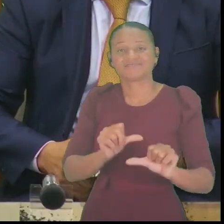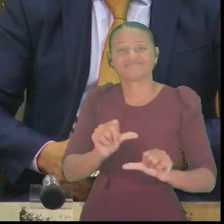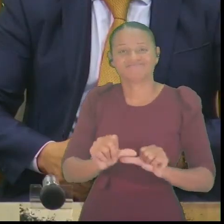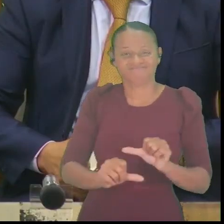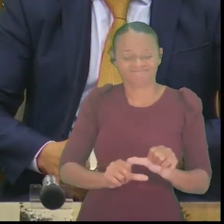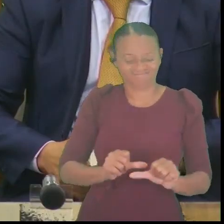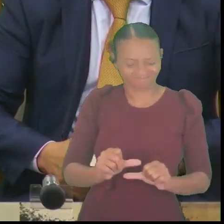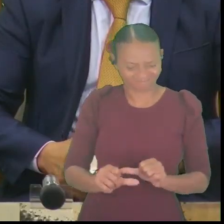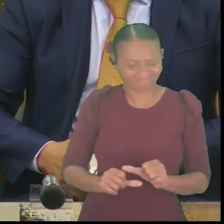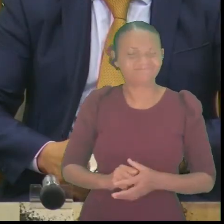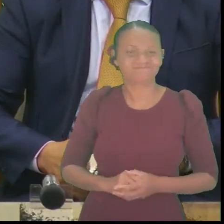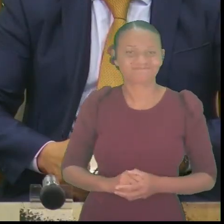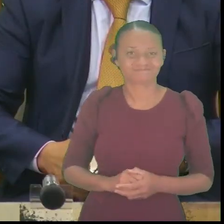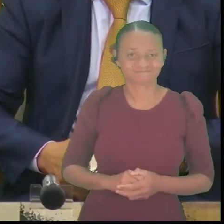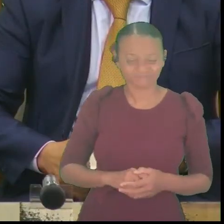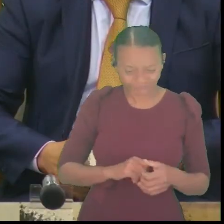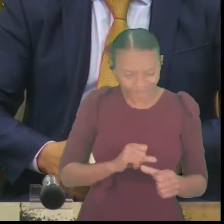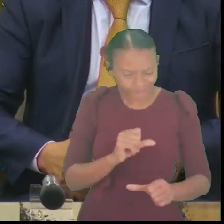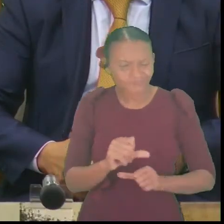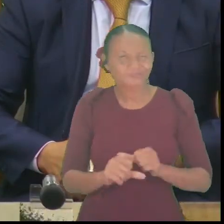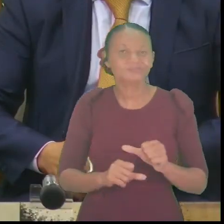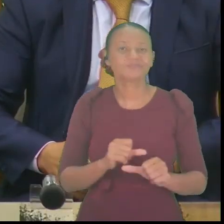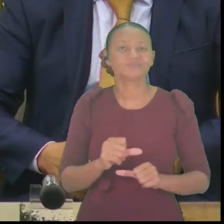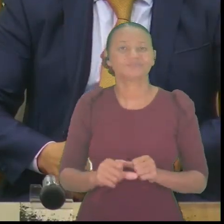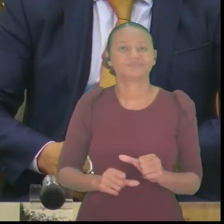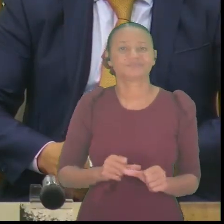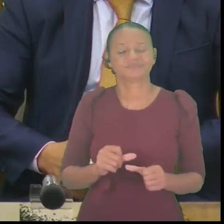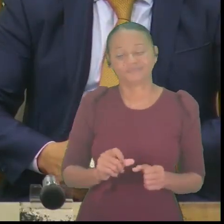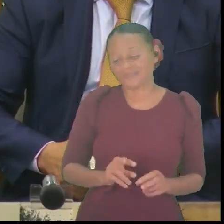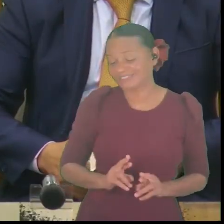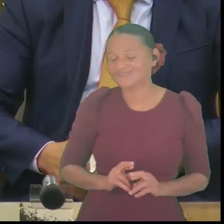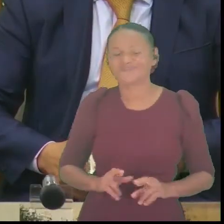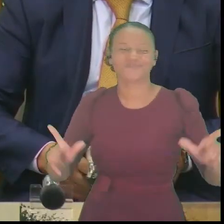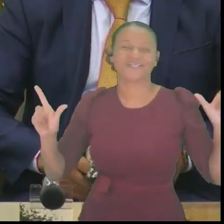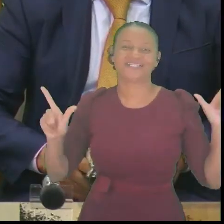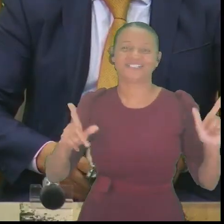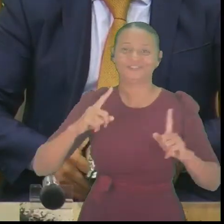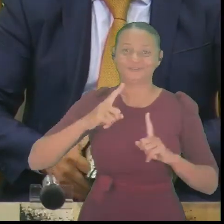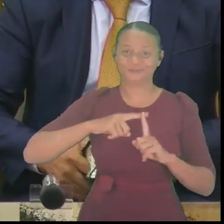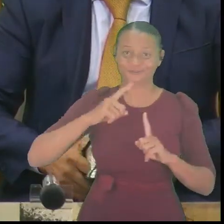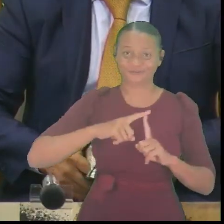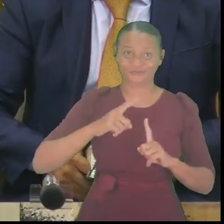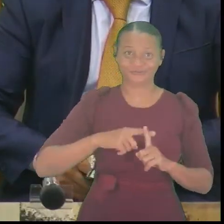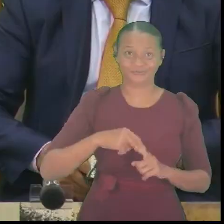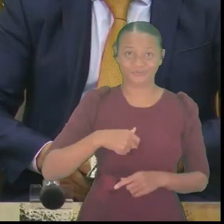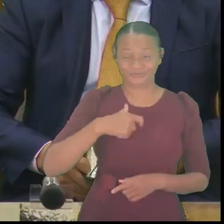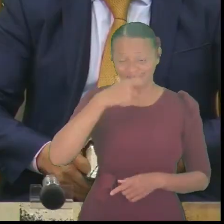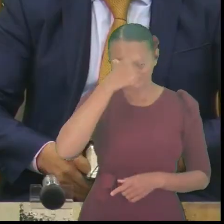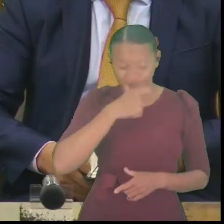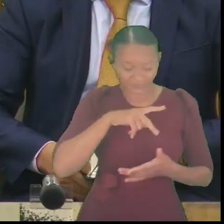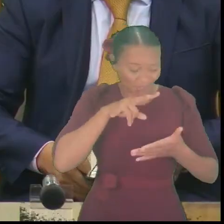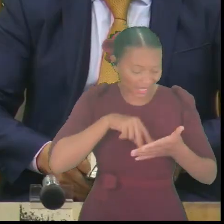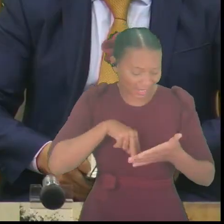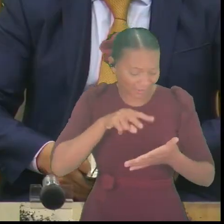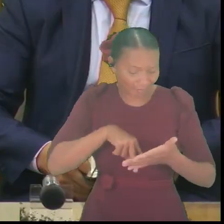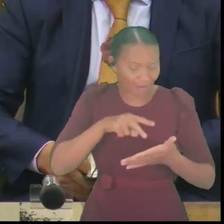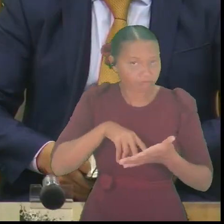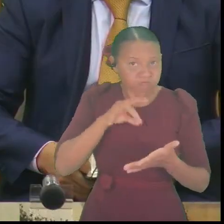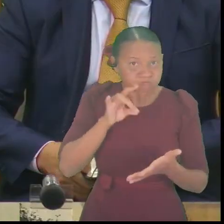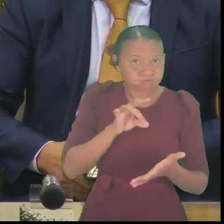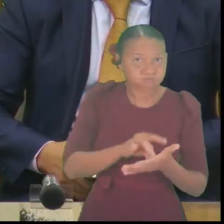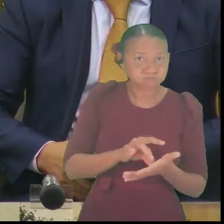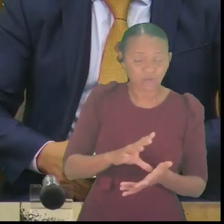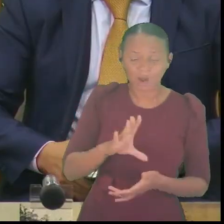Seria mudar dessa forma para uma forma diferente. Se você for ler isso no original, a